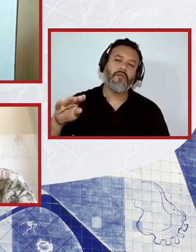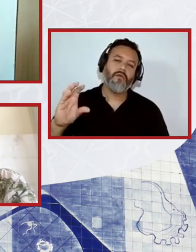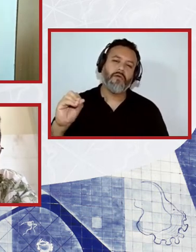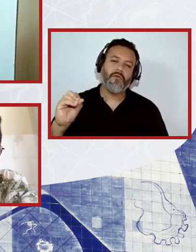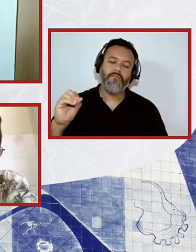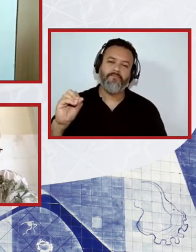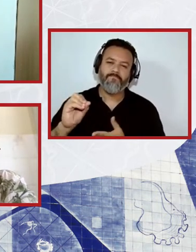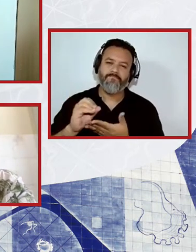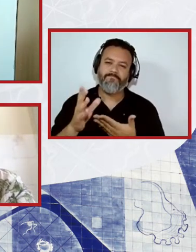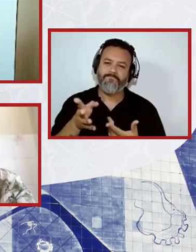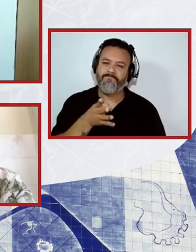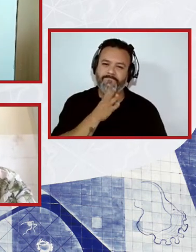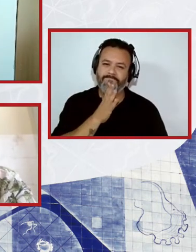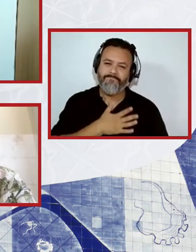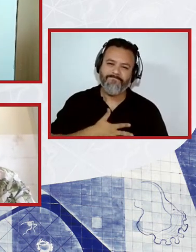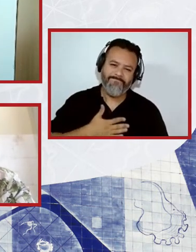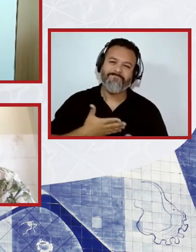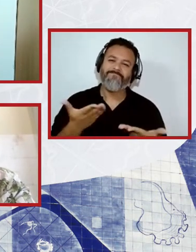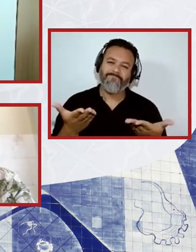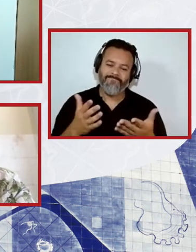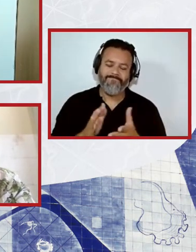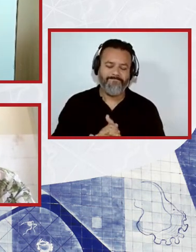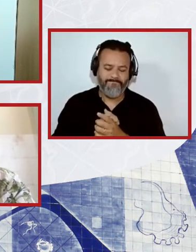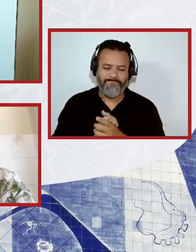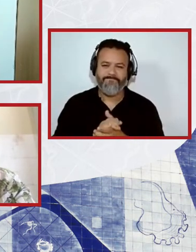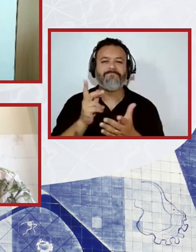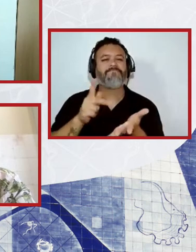Realmente é simpático. Foi meu.